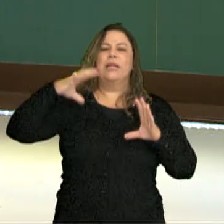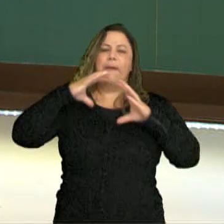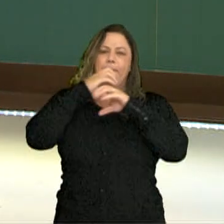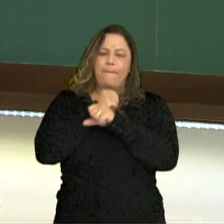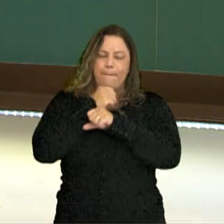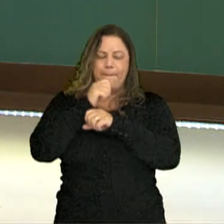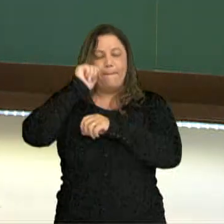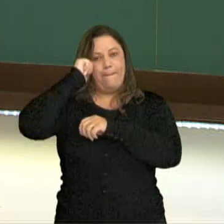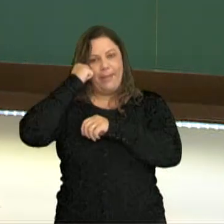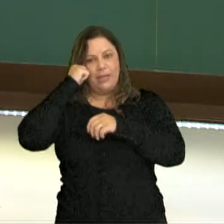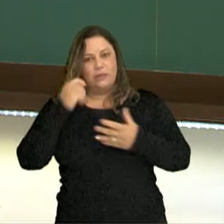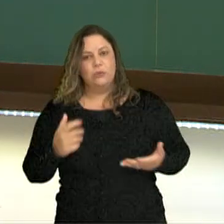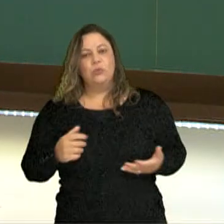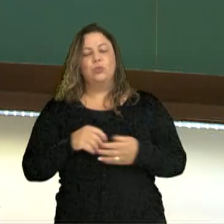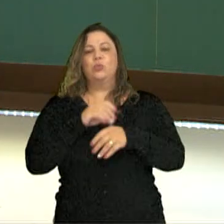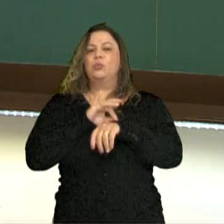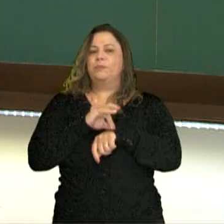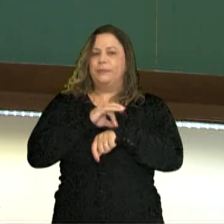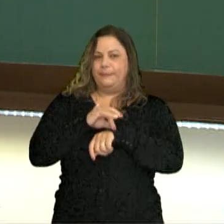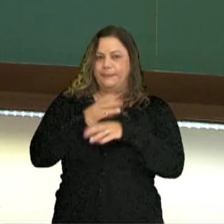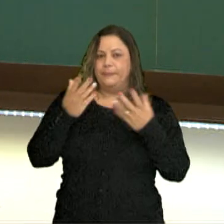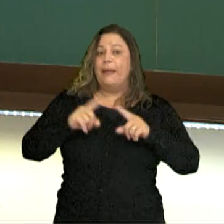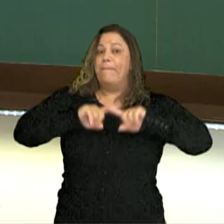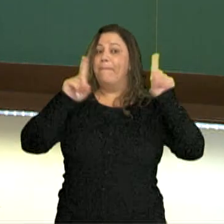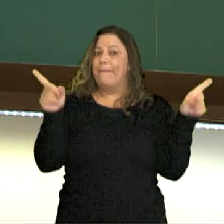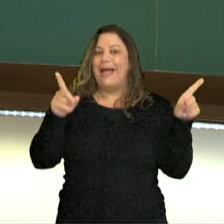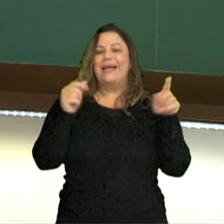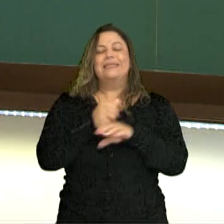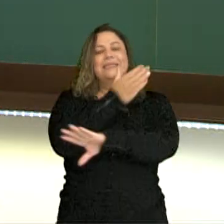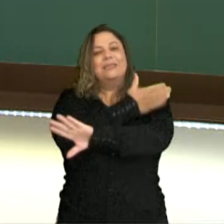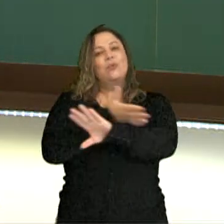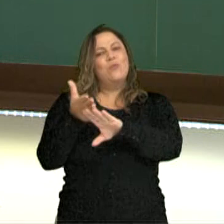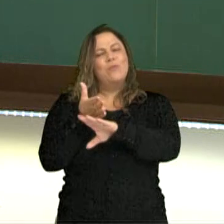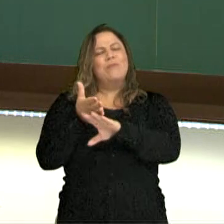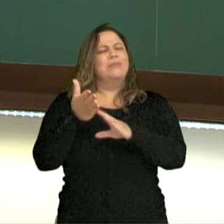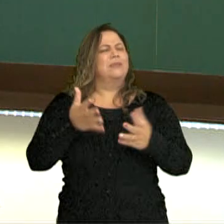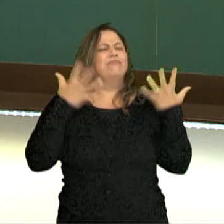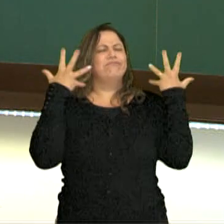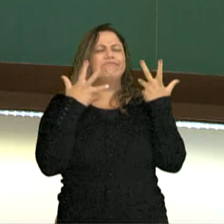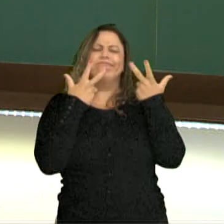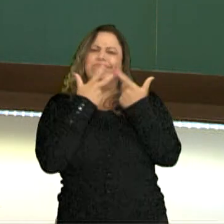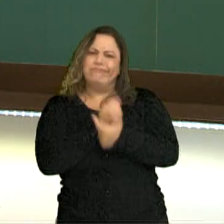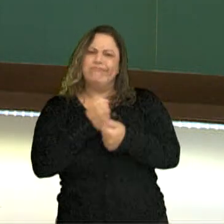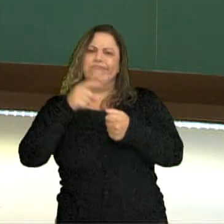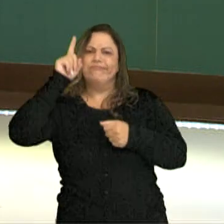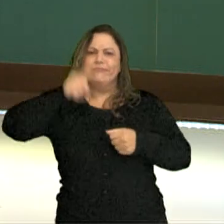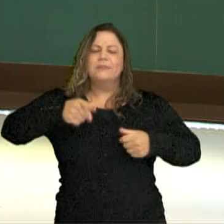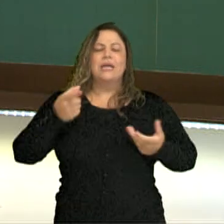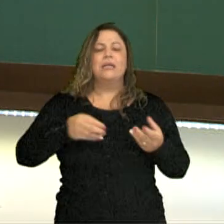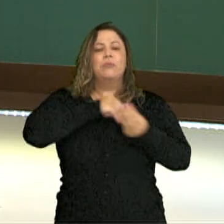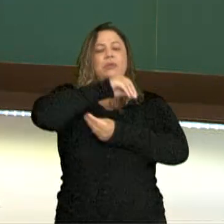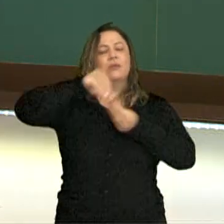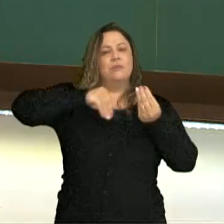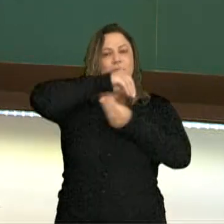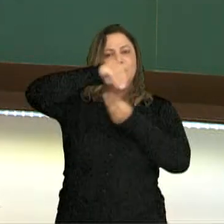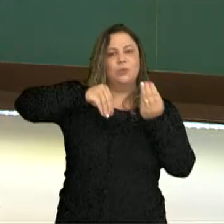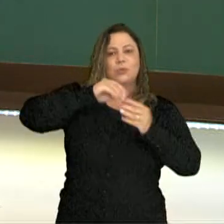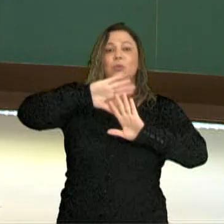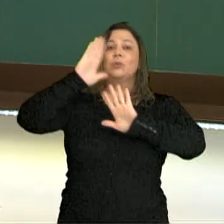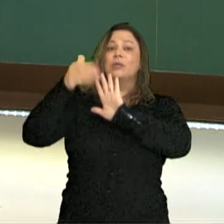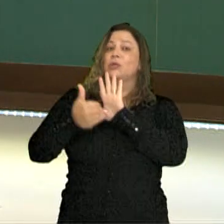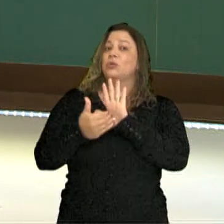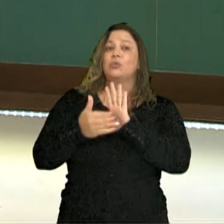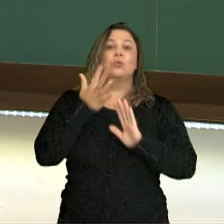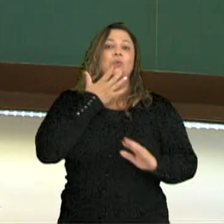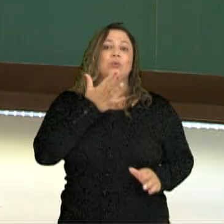preto. Mas o branco é que para mim é o mágico, é ali que a magia acontece. É a mistura de todas as